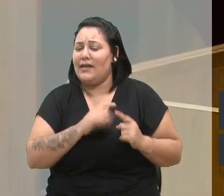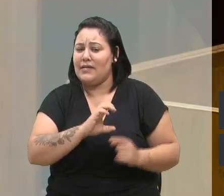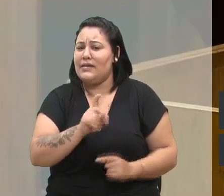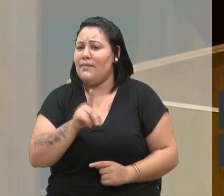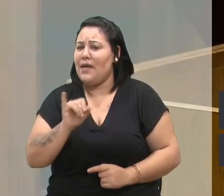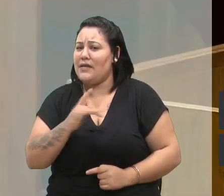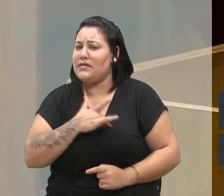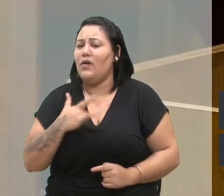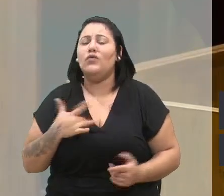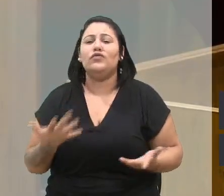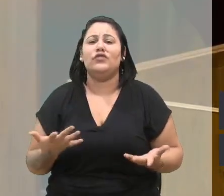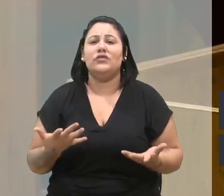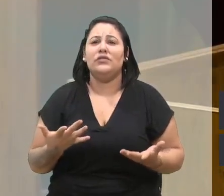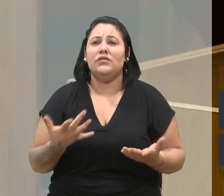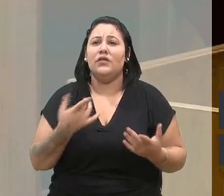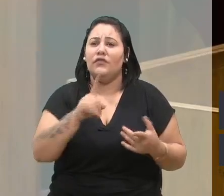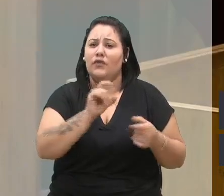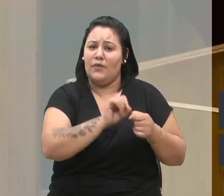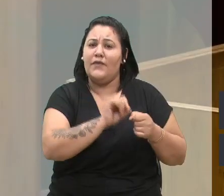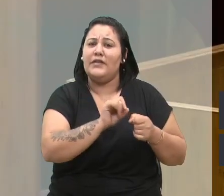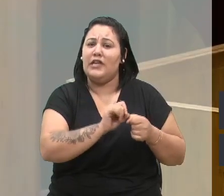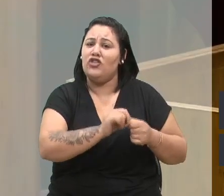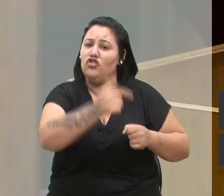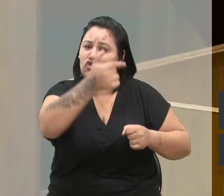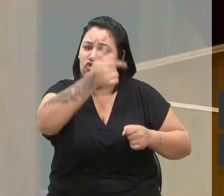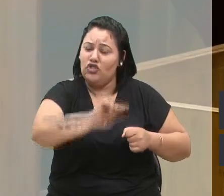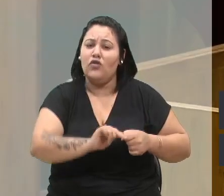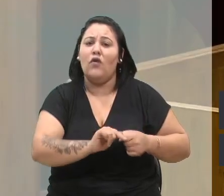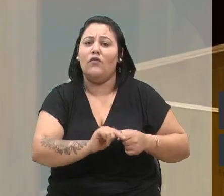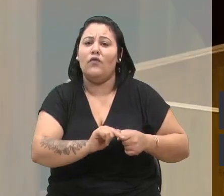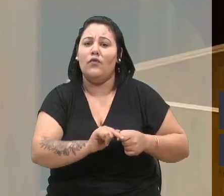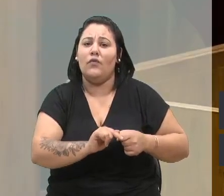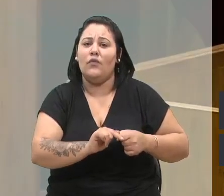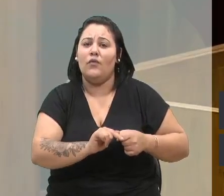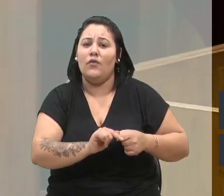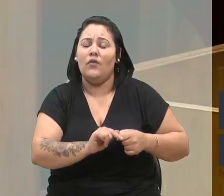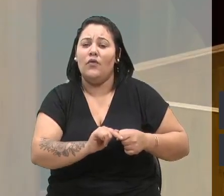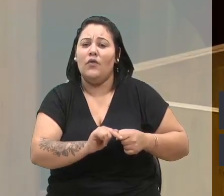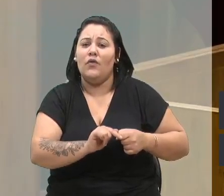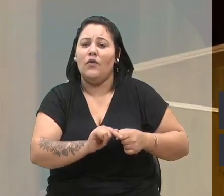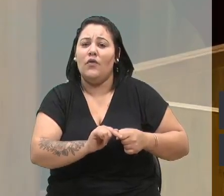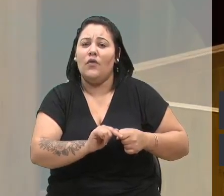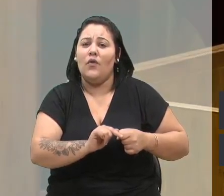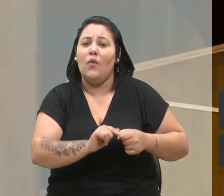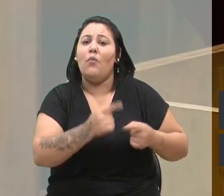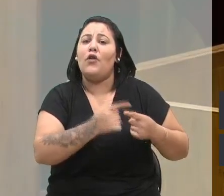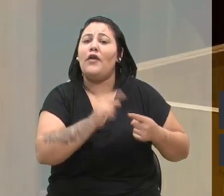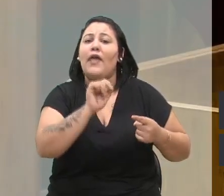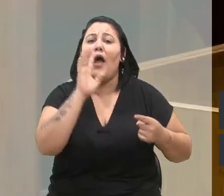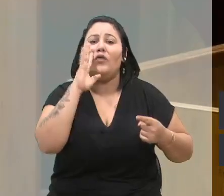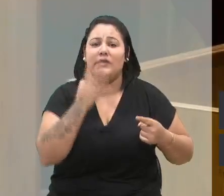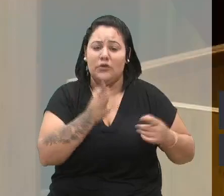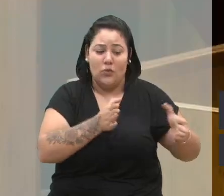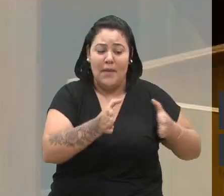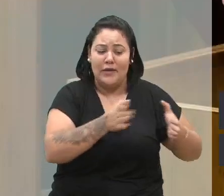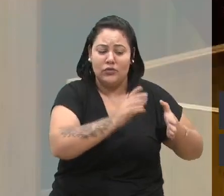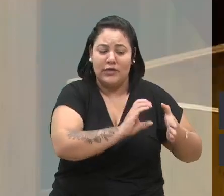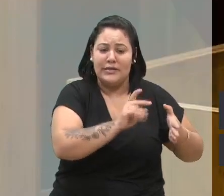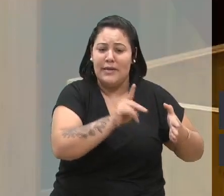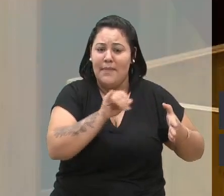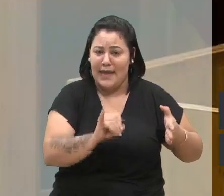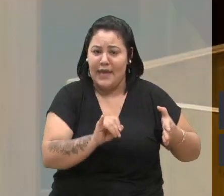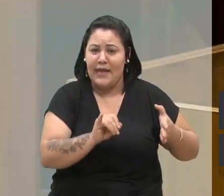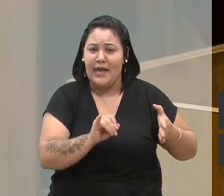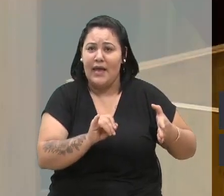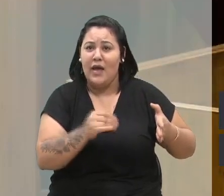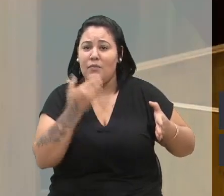fraude. O refis da fraude. Nós vamos instituir o refis da fraude. Porque, assim, esses dias um cidadão que não conseguia